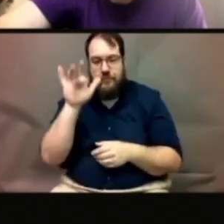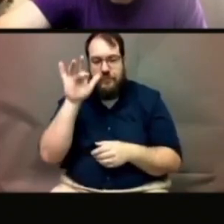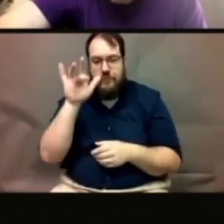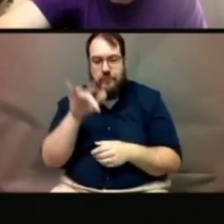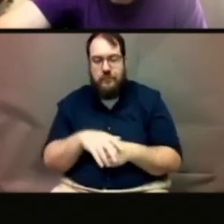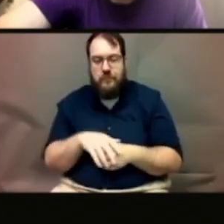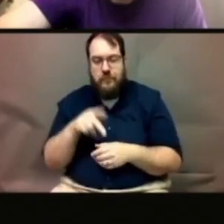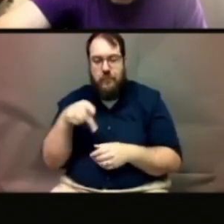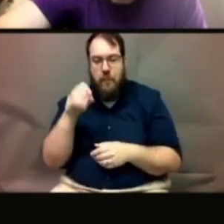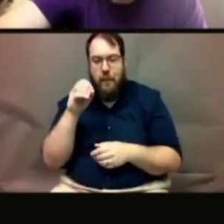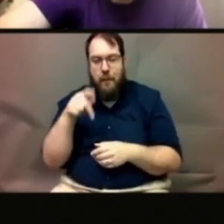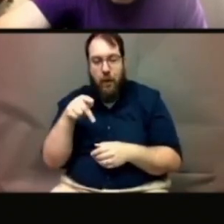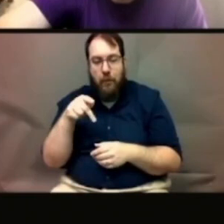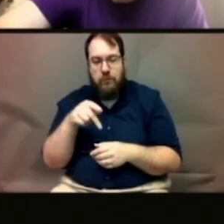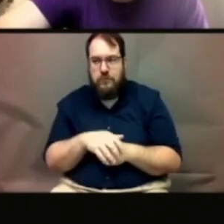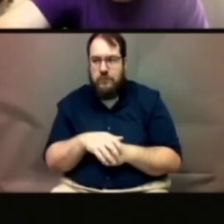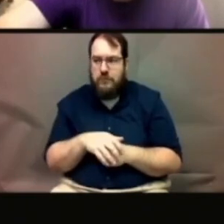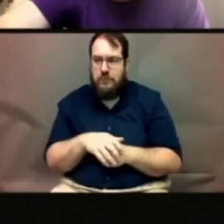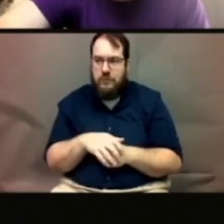clicar